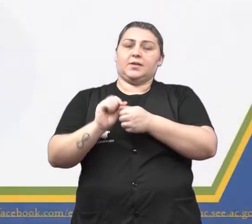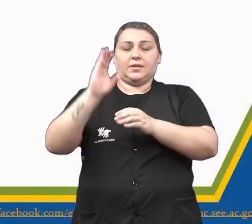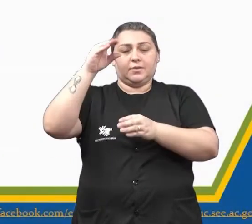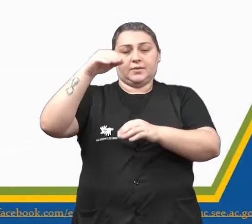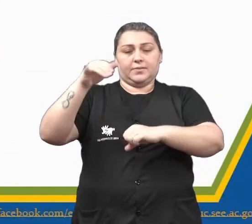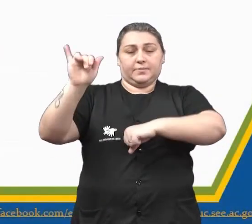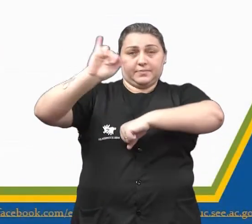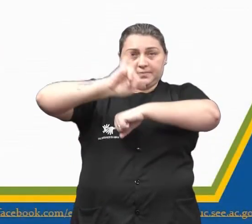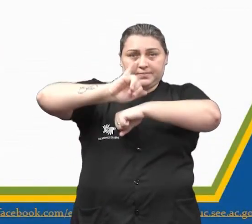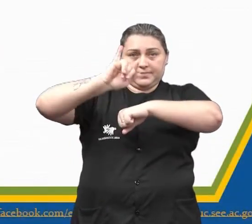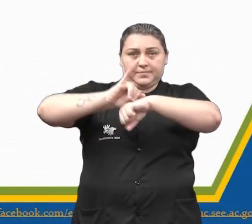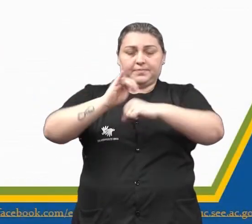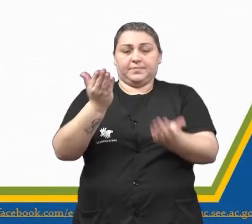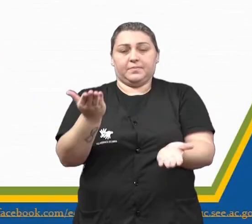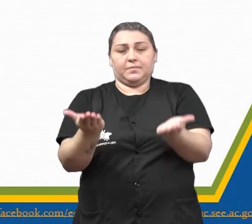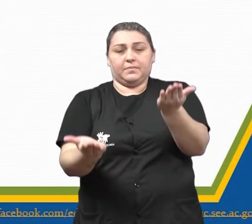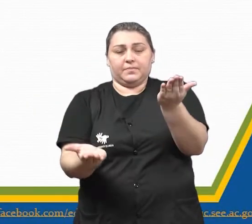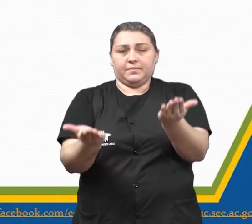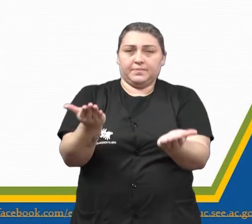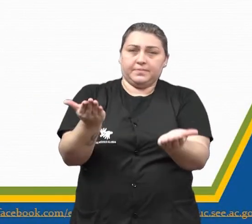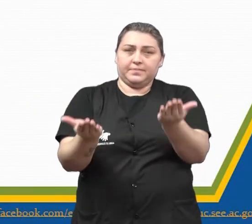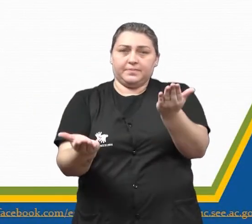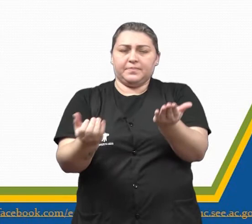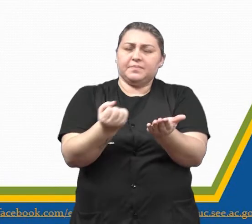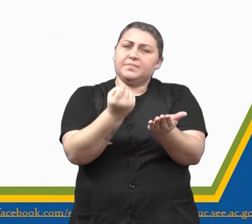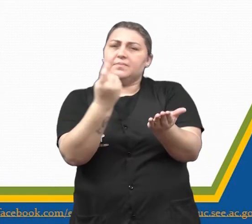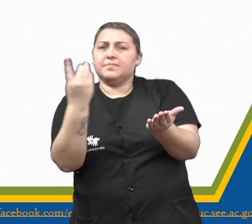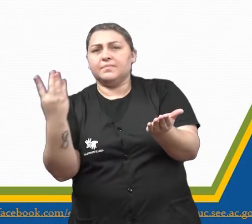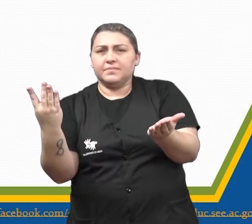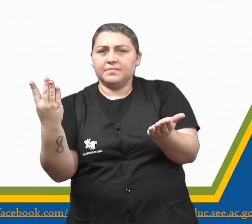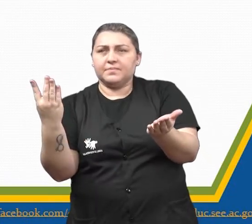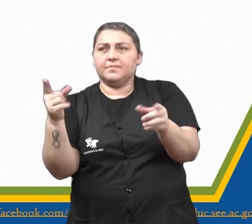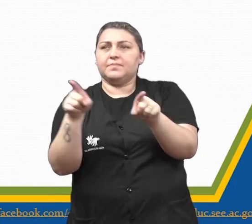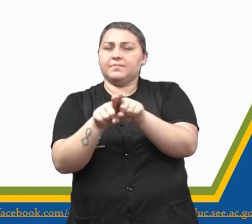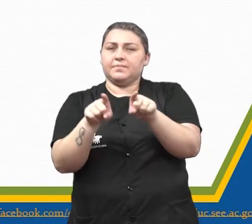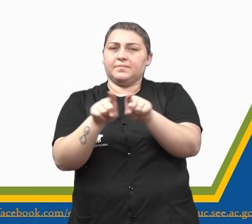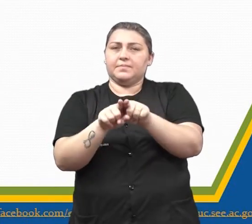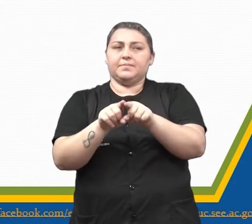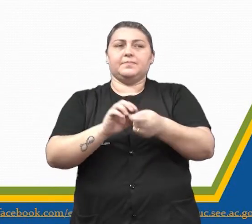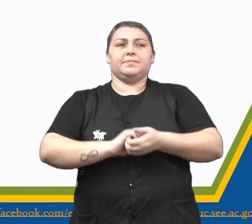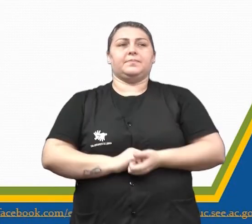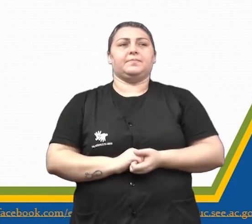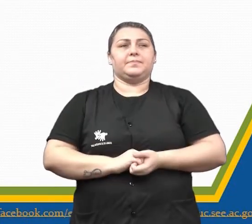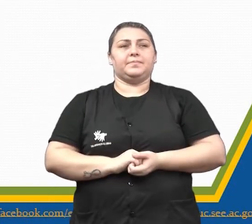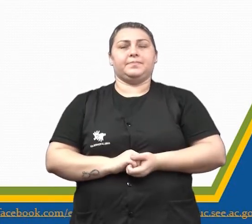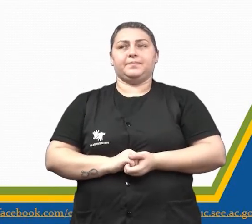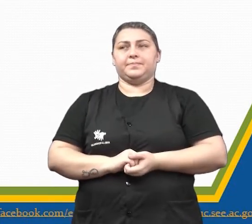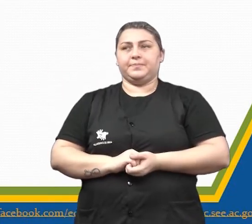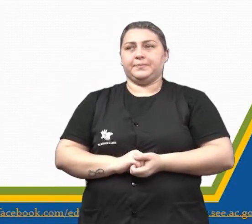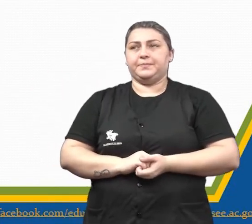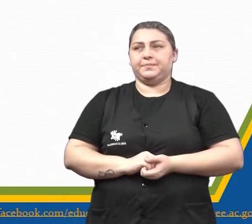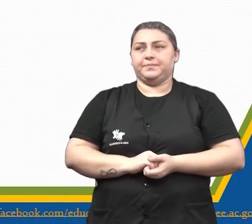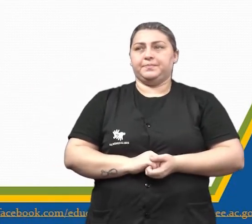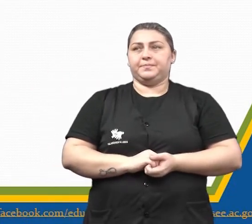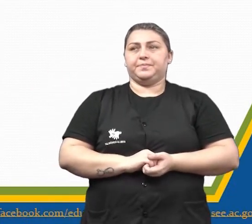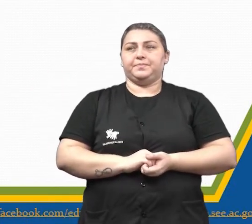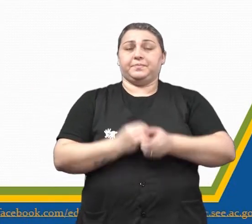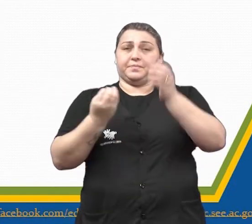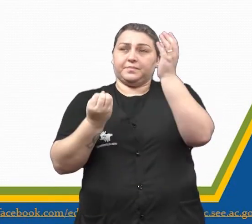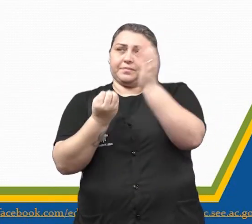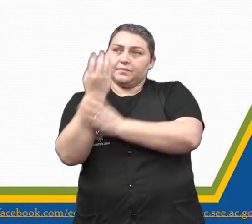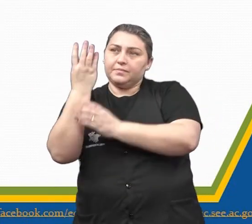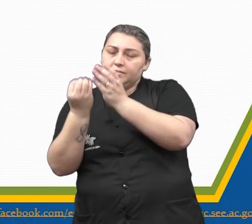balanças aquilo que eles queriam pesar e a quantidade de quilo do outro lado. Com isso, foram